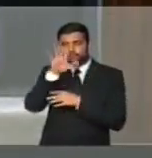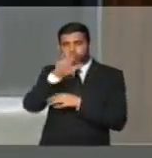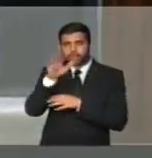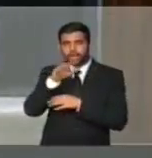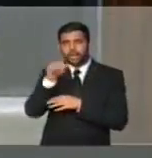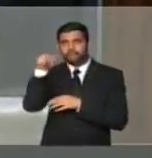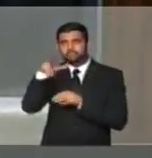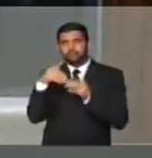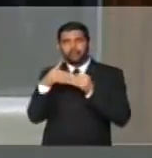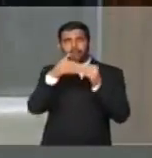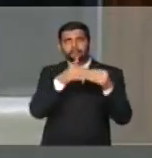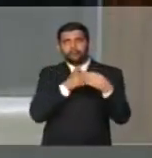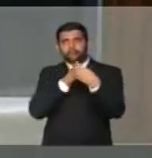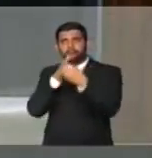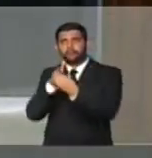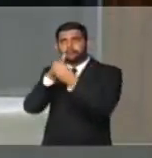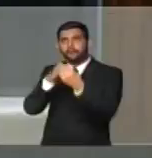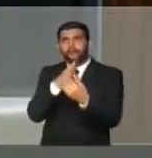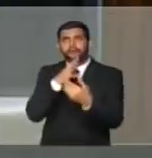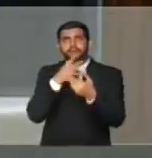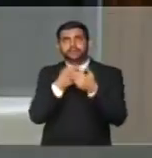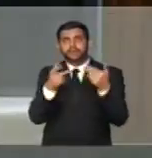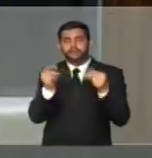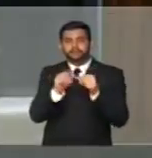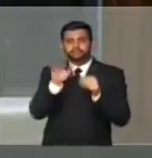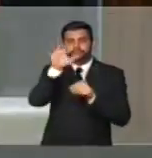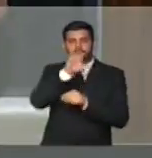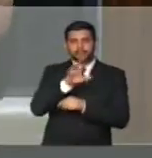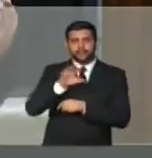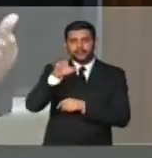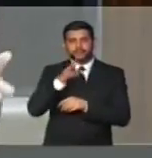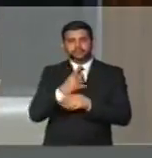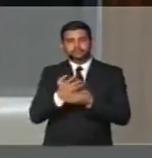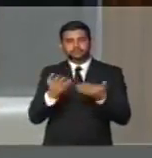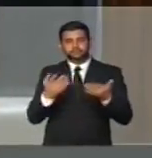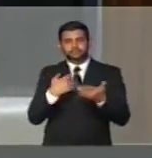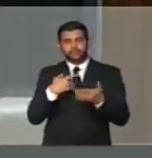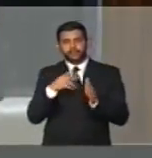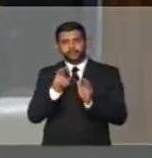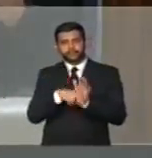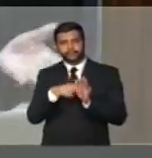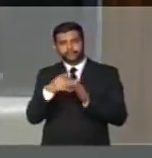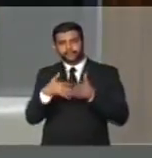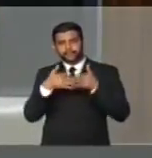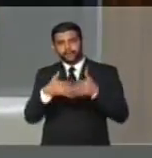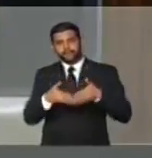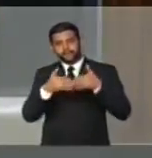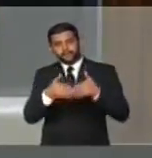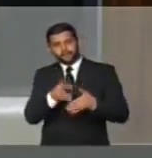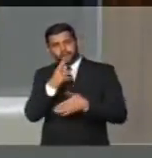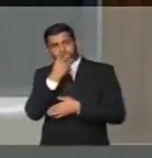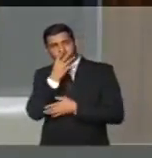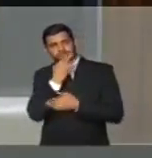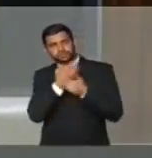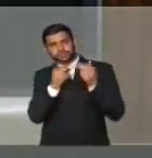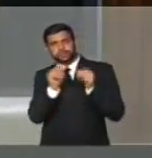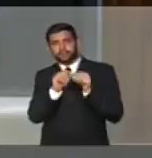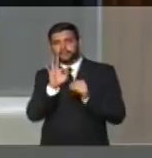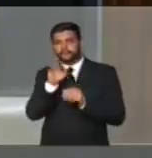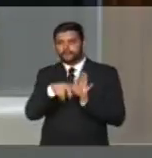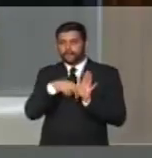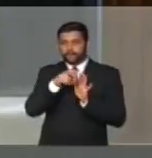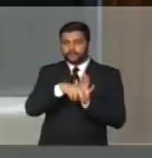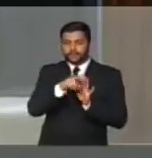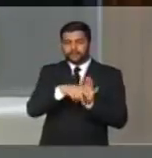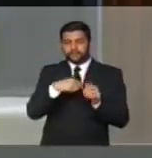para o Norte, trazer o turista do Norte para o Nordeste, na hidrovia e depois também nas ferrovias. Mas